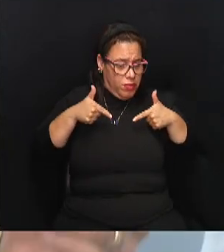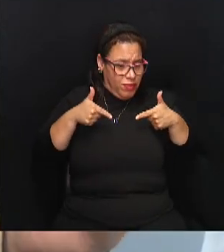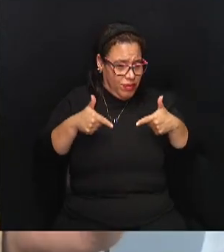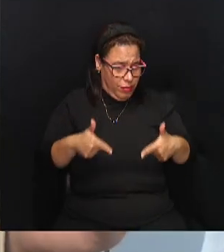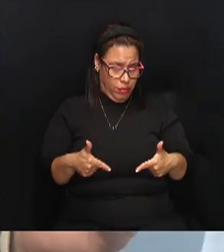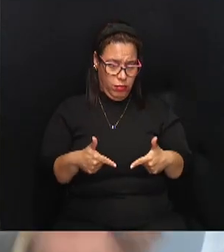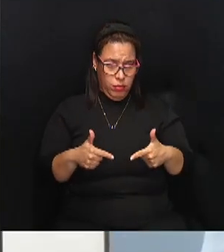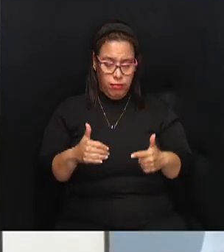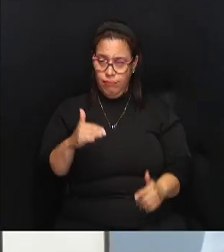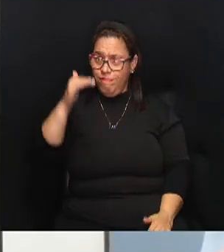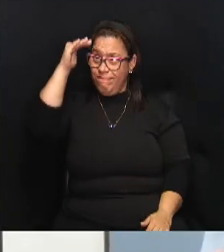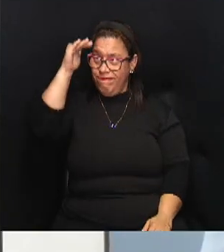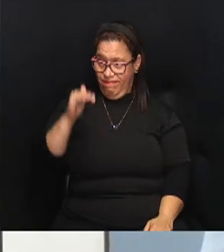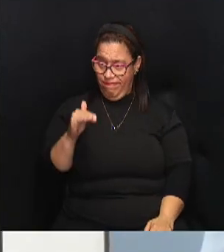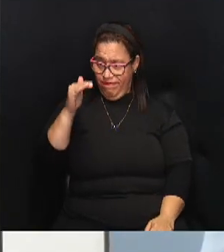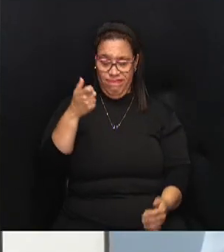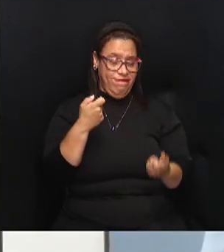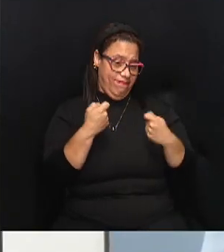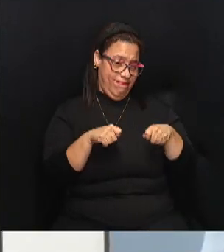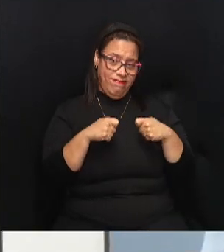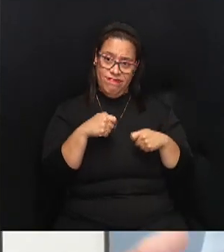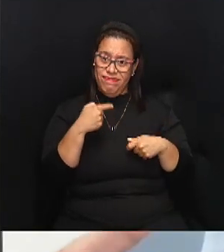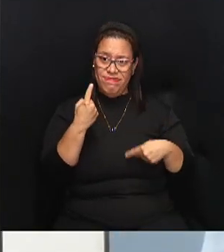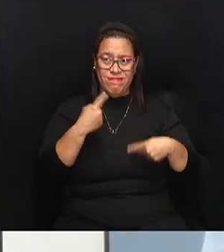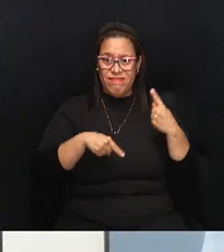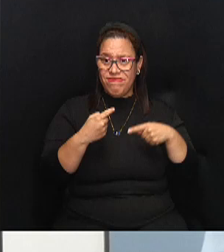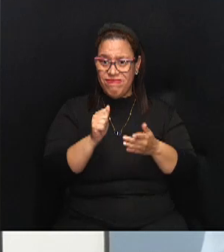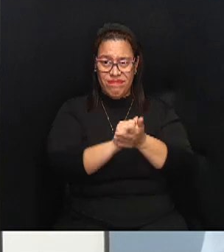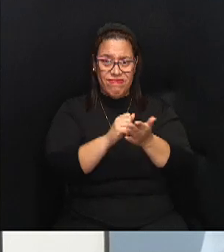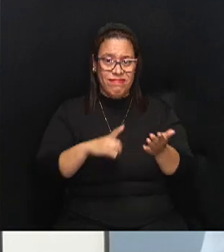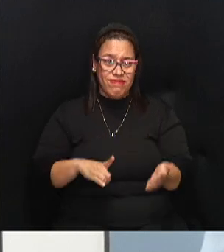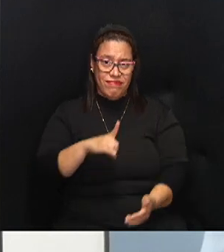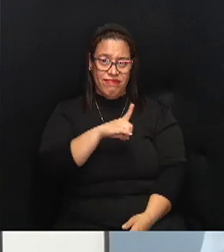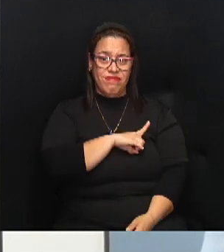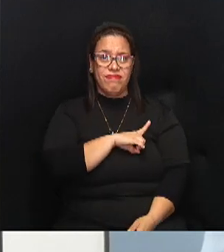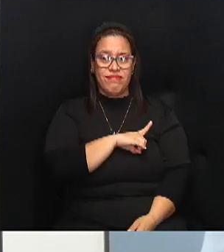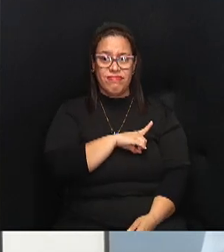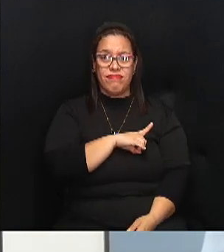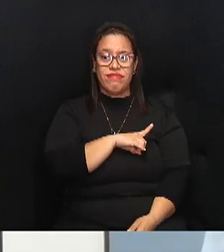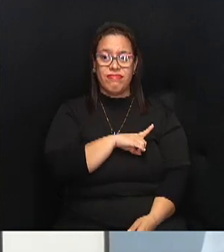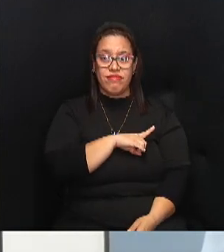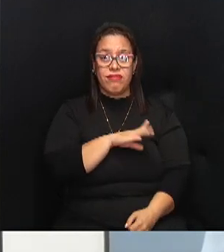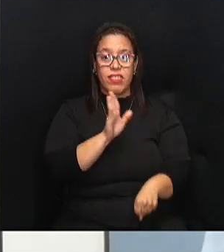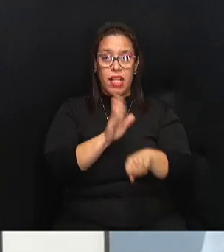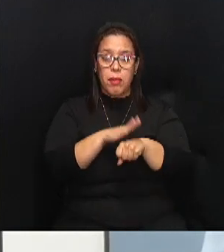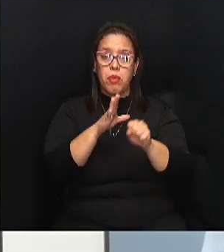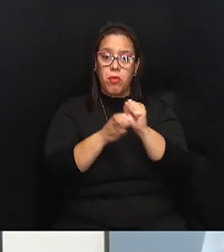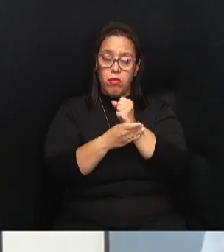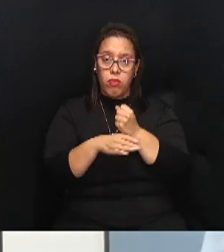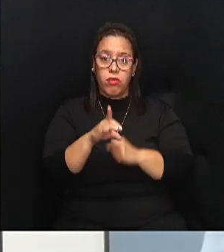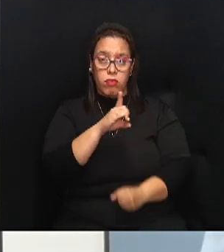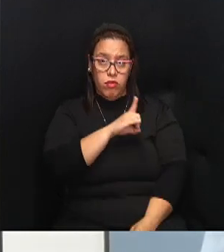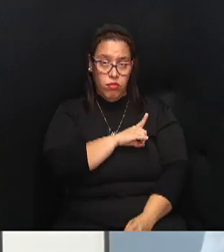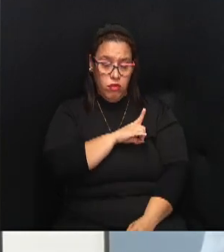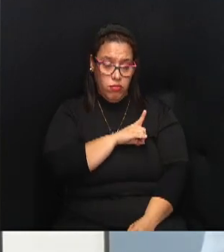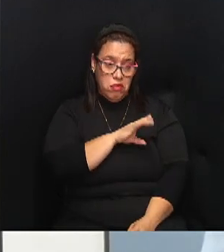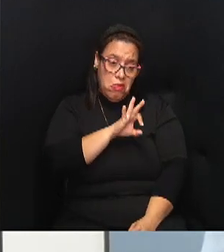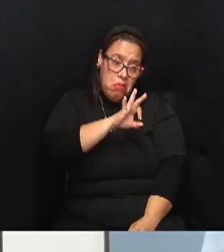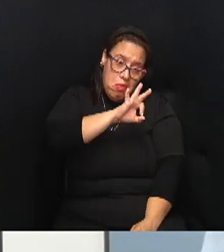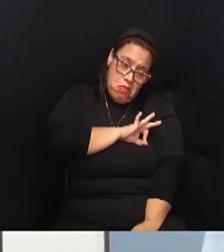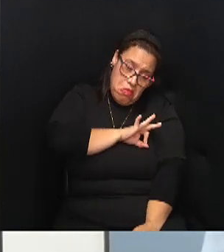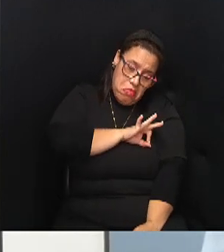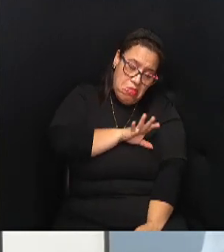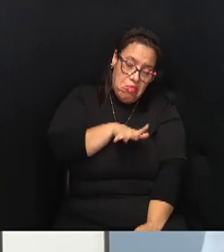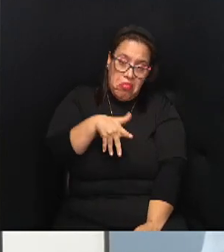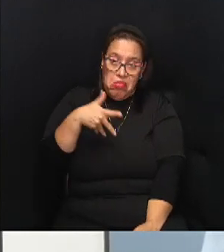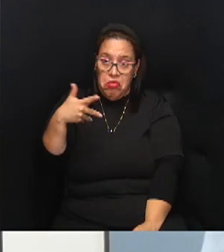seria que a gente não precisasse estar aqui discutindo a atividade delegada, a gente tivesse mais policiamento, que a gente tivesse, né,